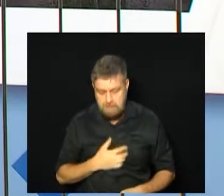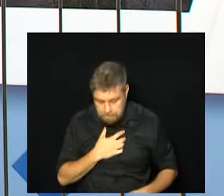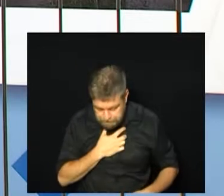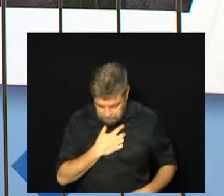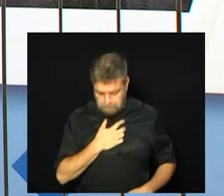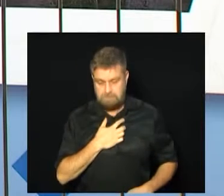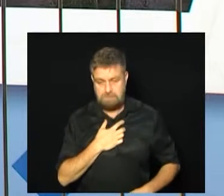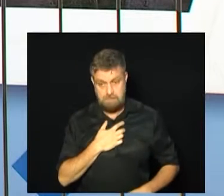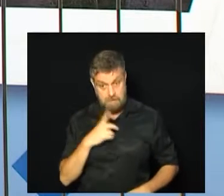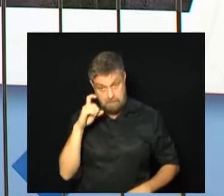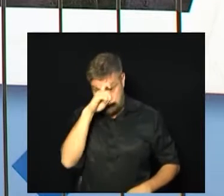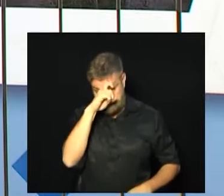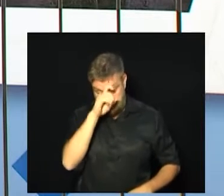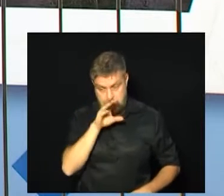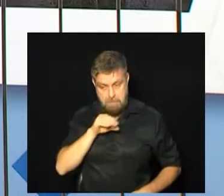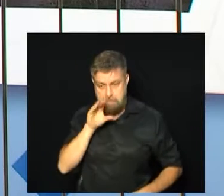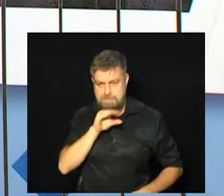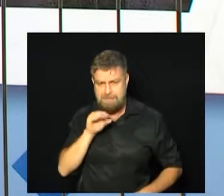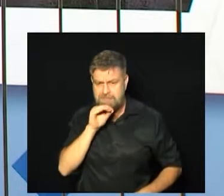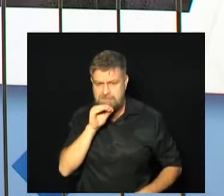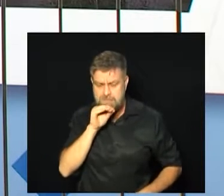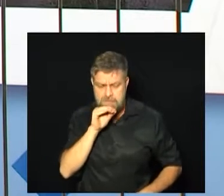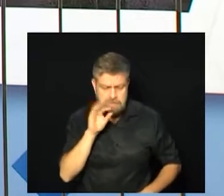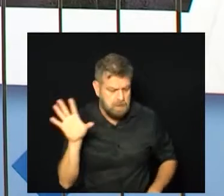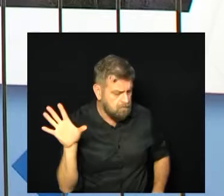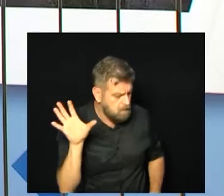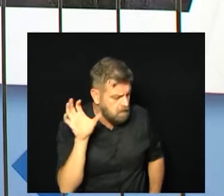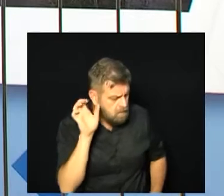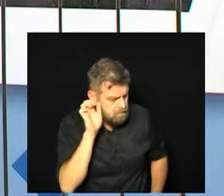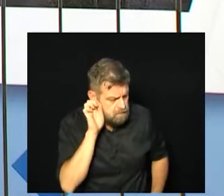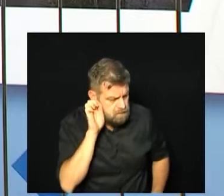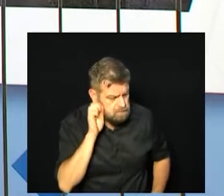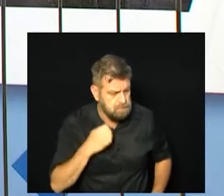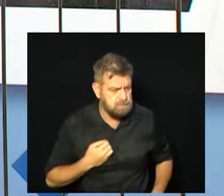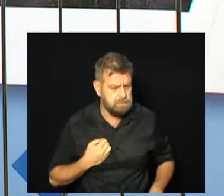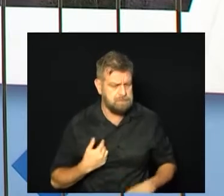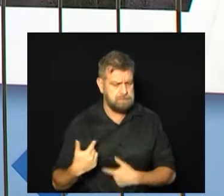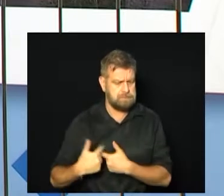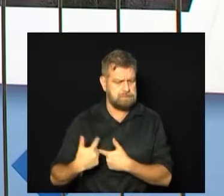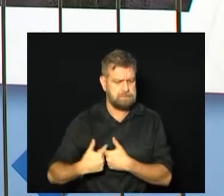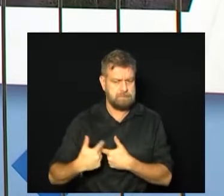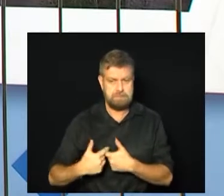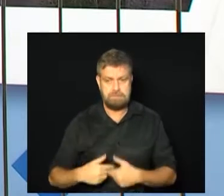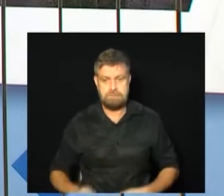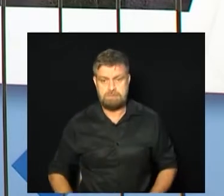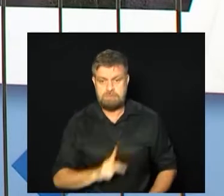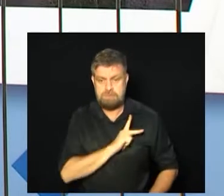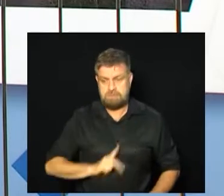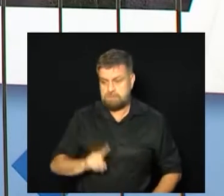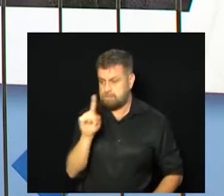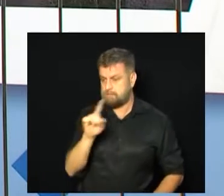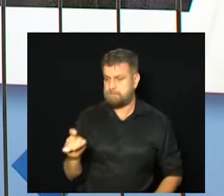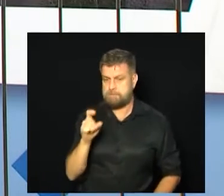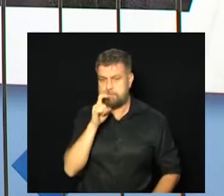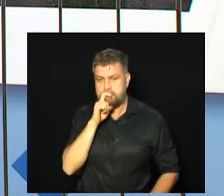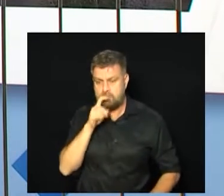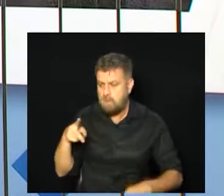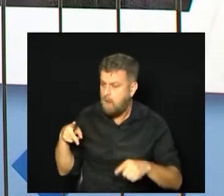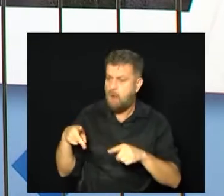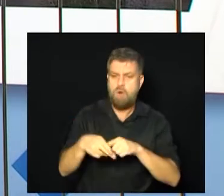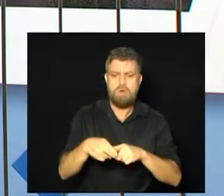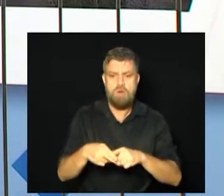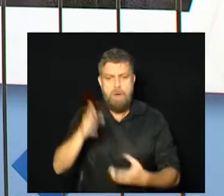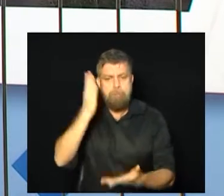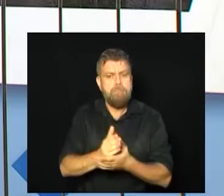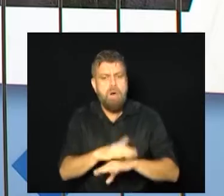engasgadas, por entender mais ou menos o que estava acontecendo, até que o vereador presidente Zé Carlos me interrompe, né? E